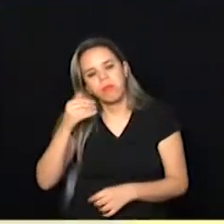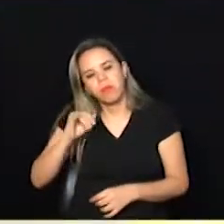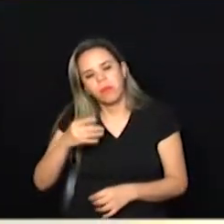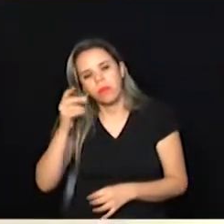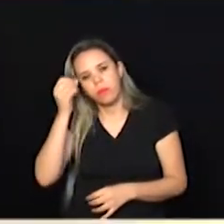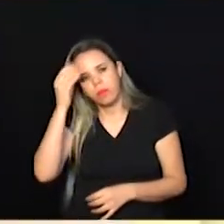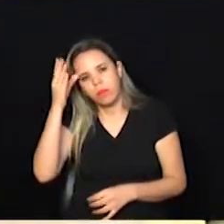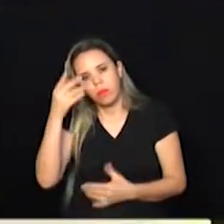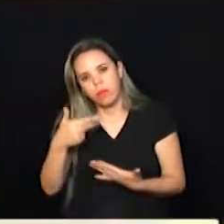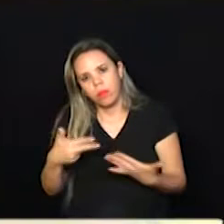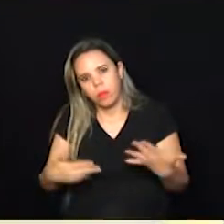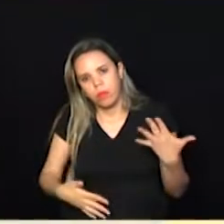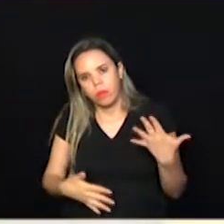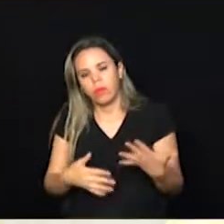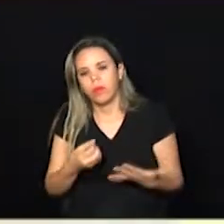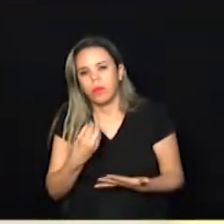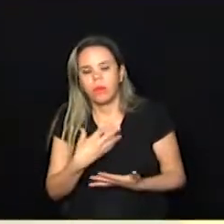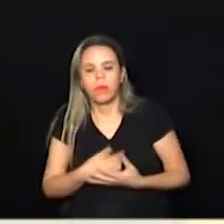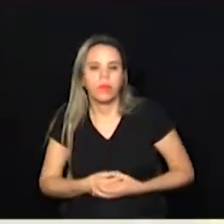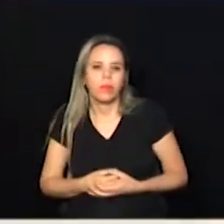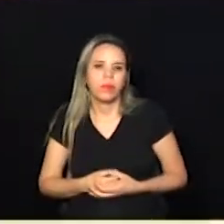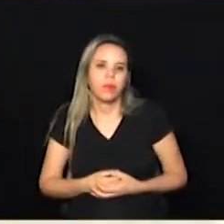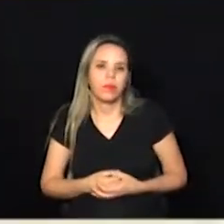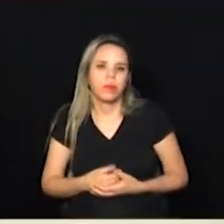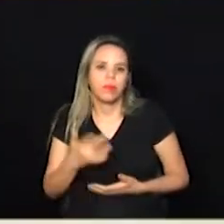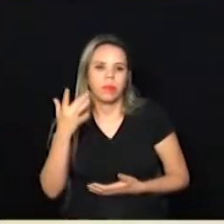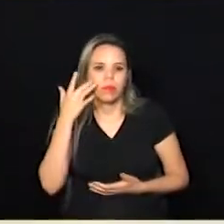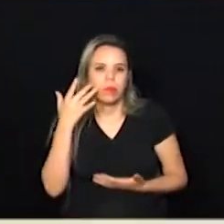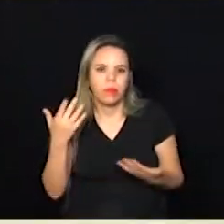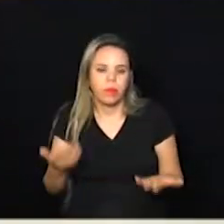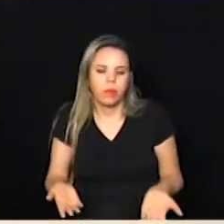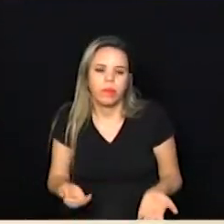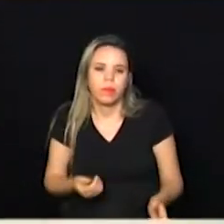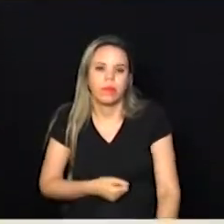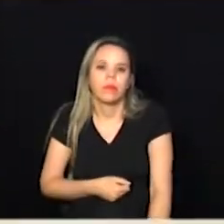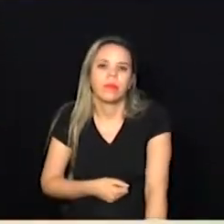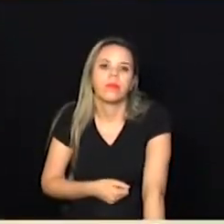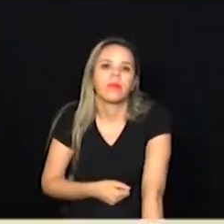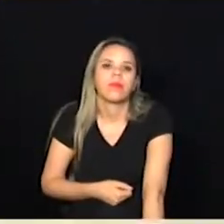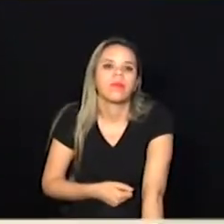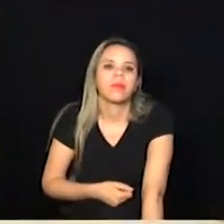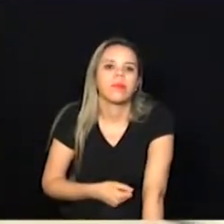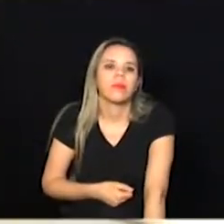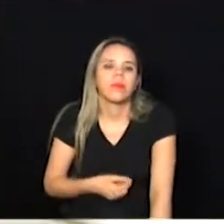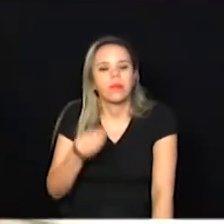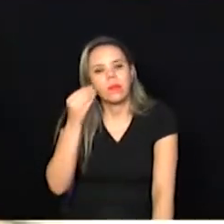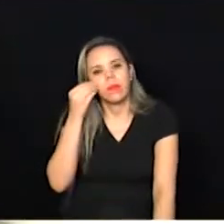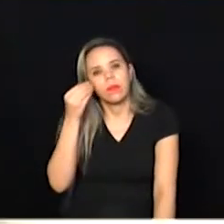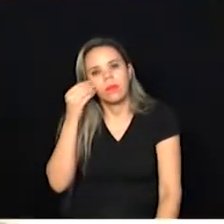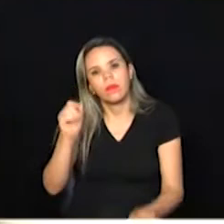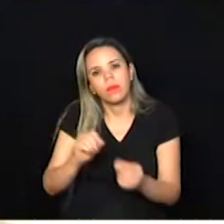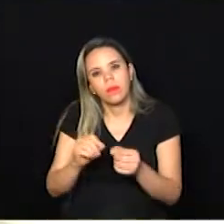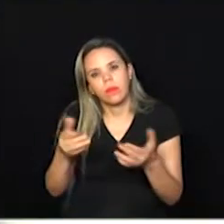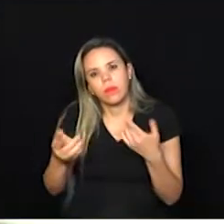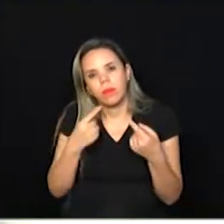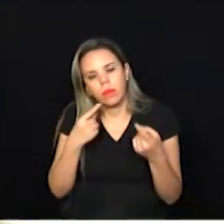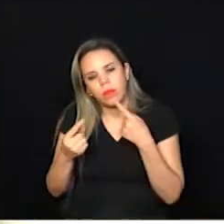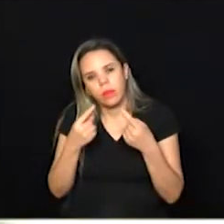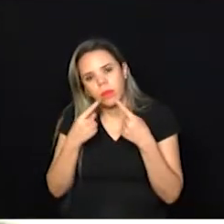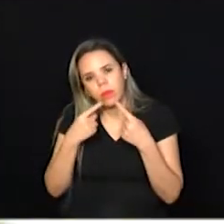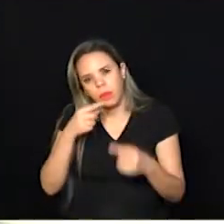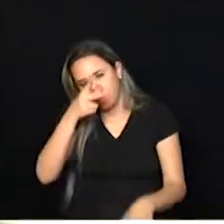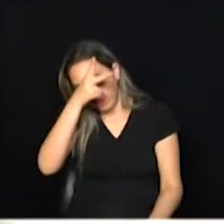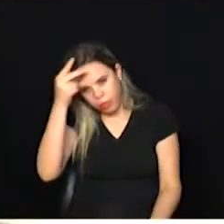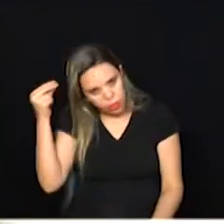deu para ver. Bastante produtiva, eu acho que foi... essa é uma tentativa que nós estamos fazendo, diálogo com o